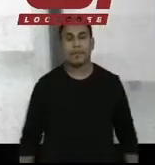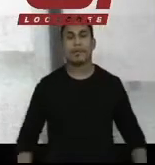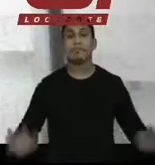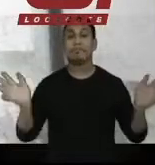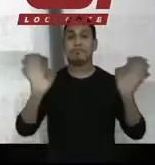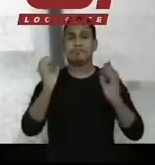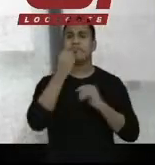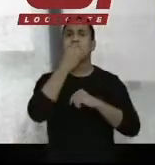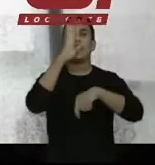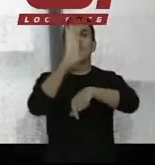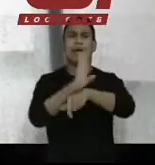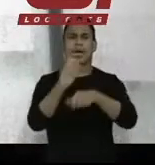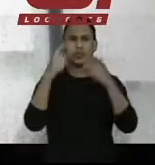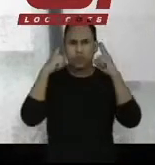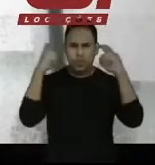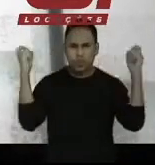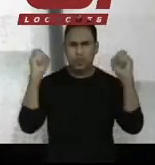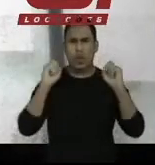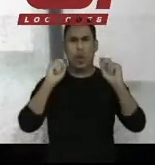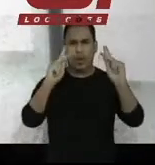imagem, tudo ok?